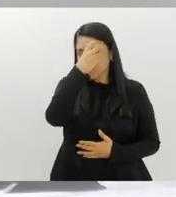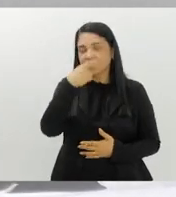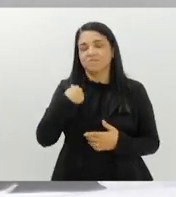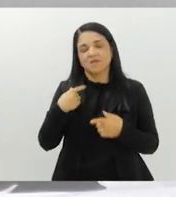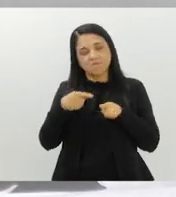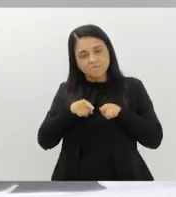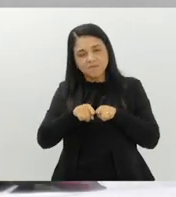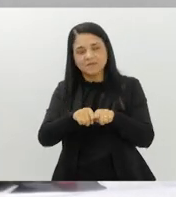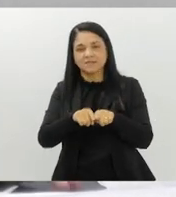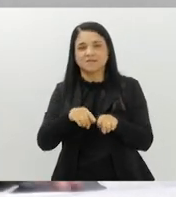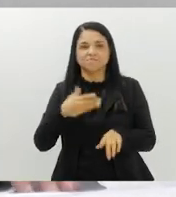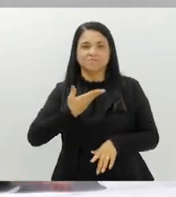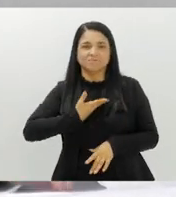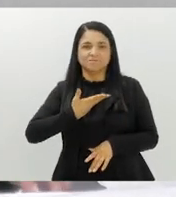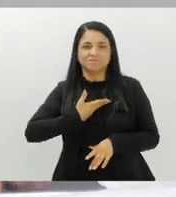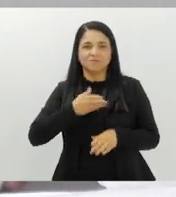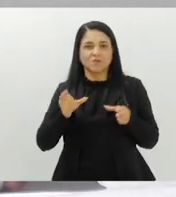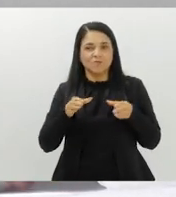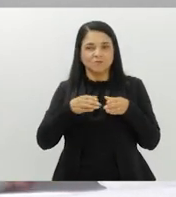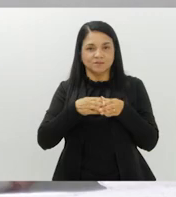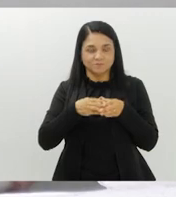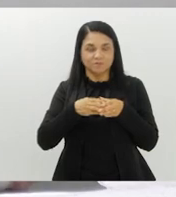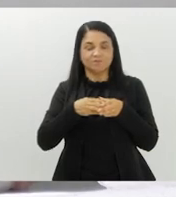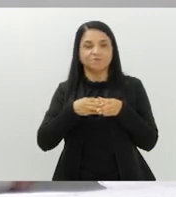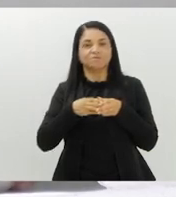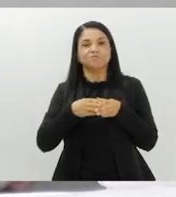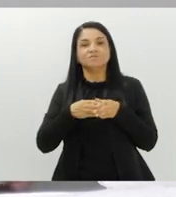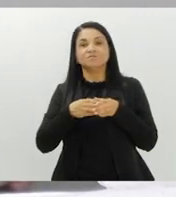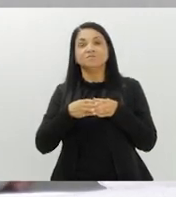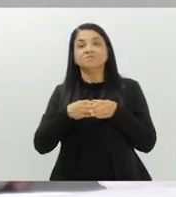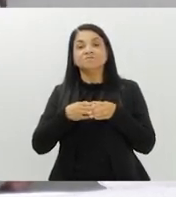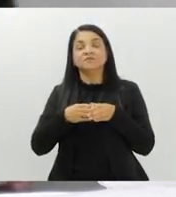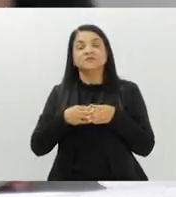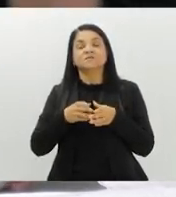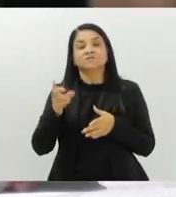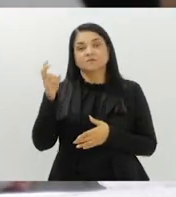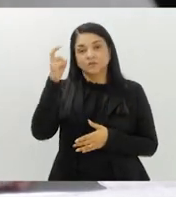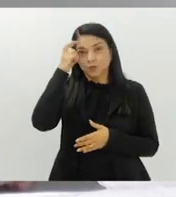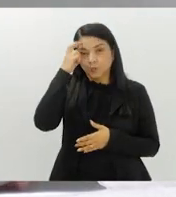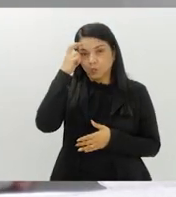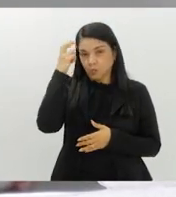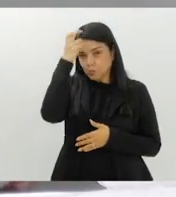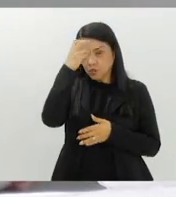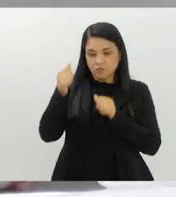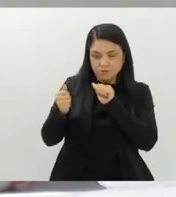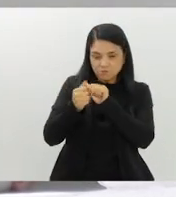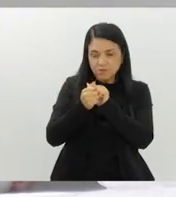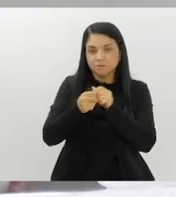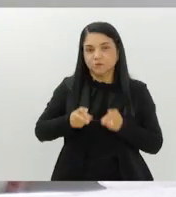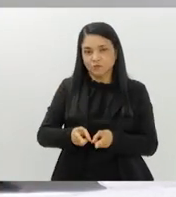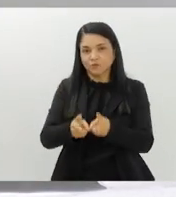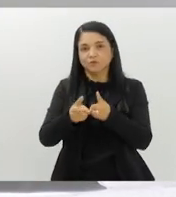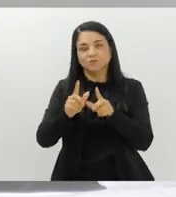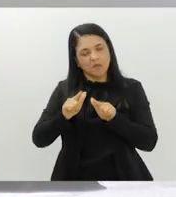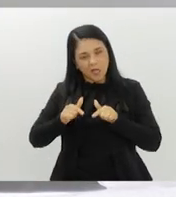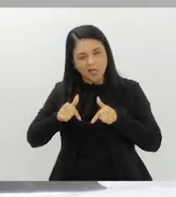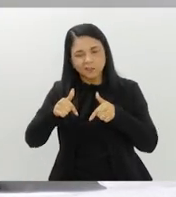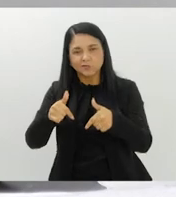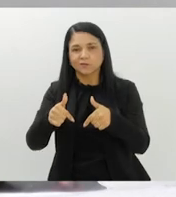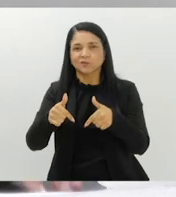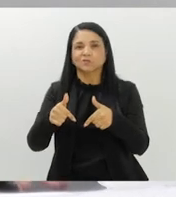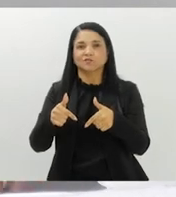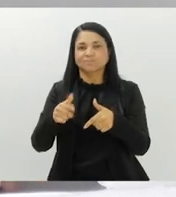parceira e companheira, preside a Comissão de Cultura. Estou sempre lá junto com ela, e ela tem uma atividade